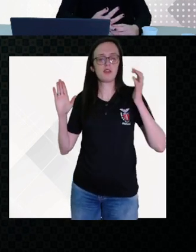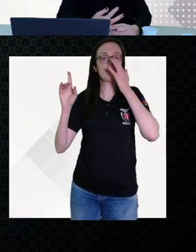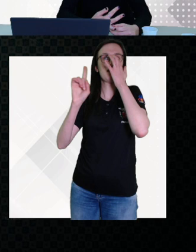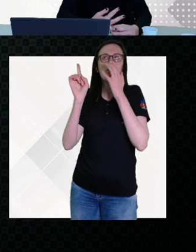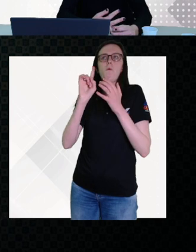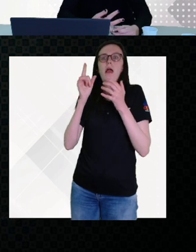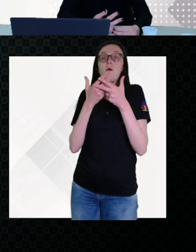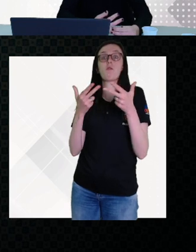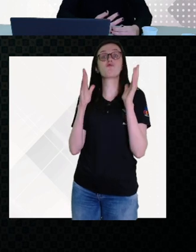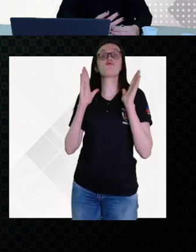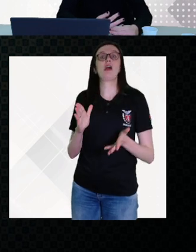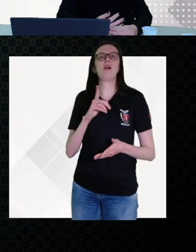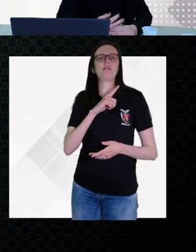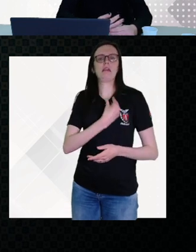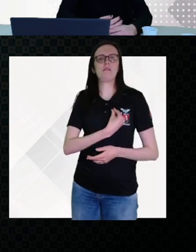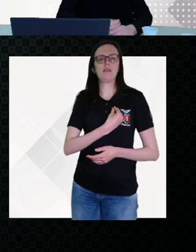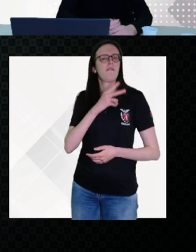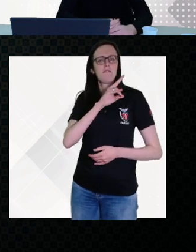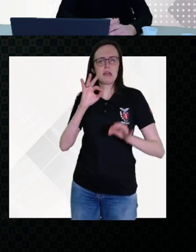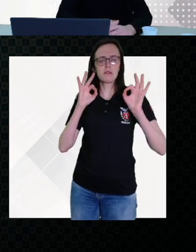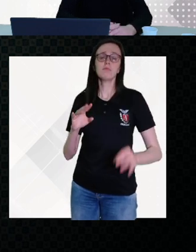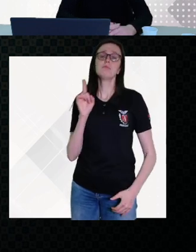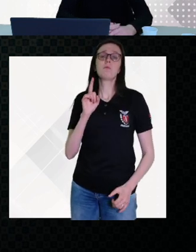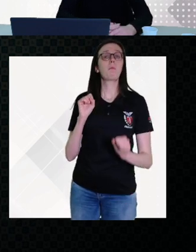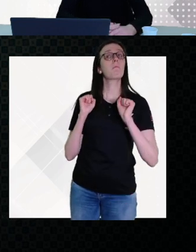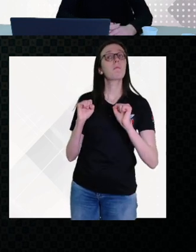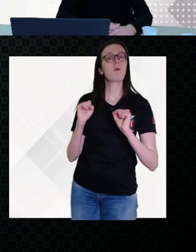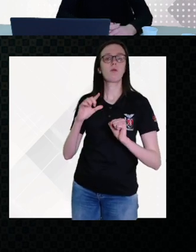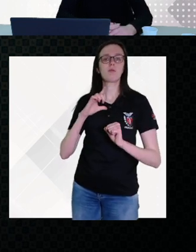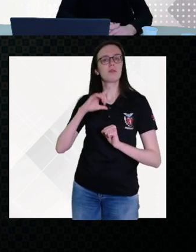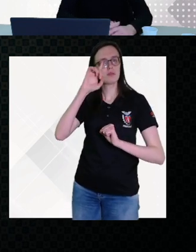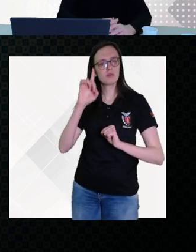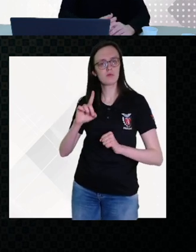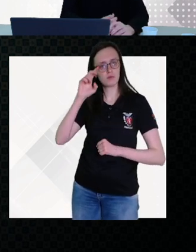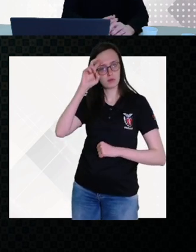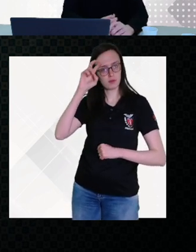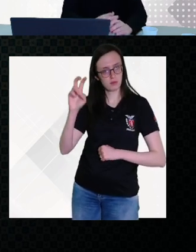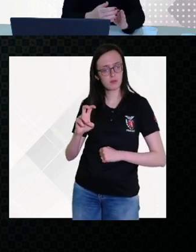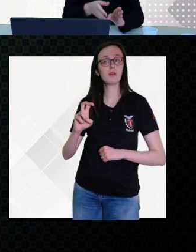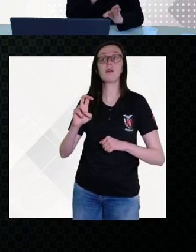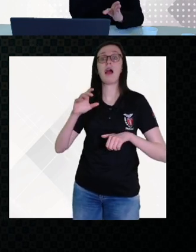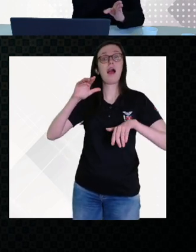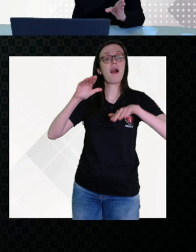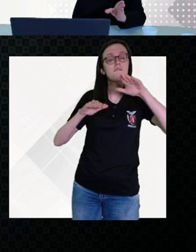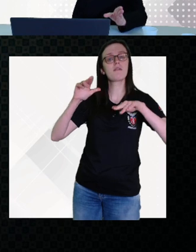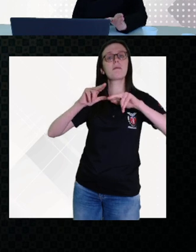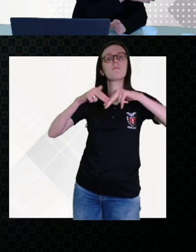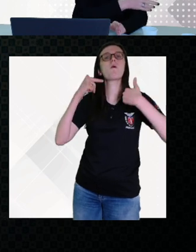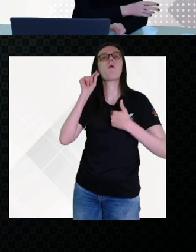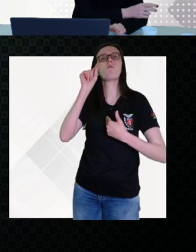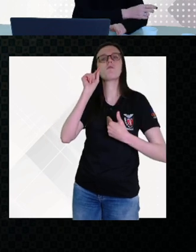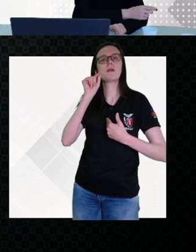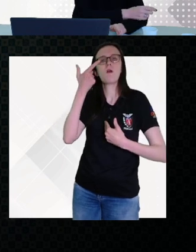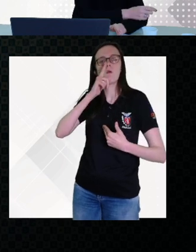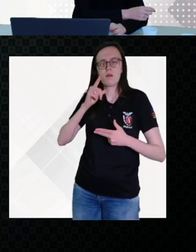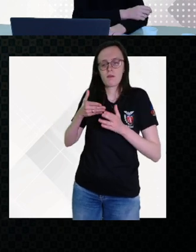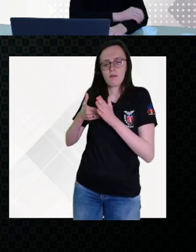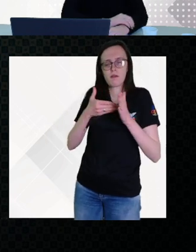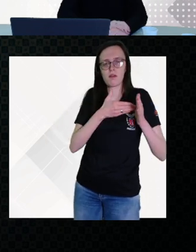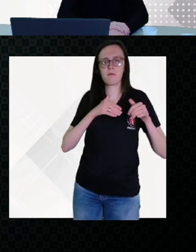que está, que será, né, uma deficiência intelectual, muitas vezes pela privação motora no início da